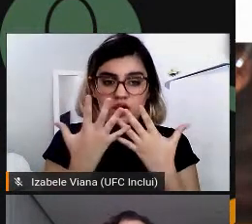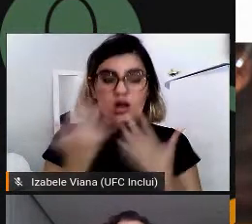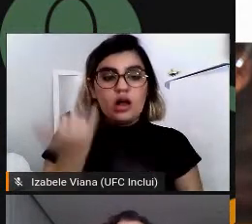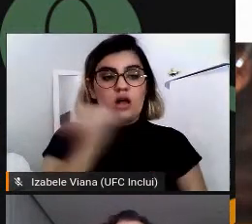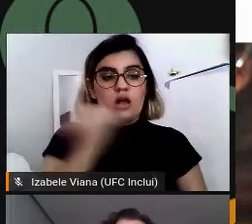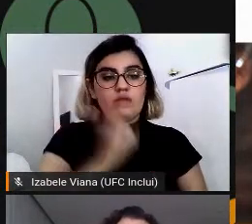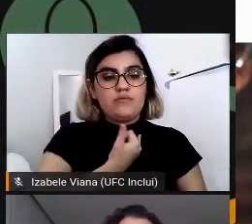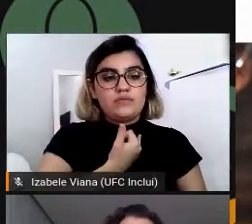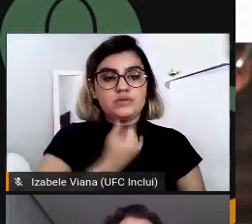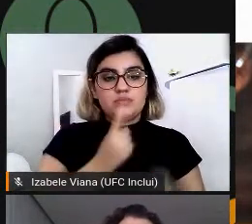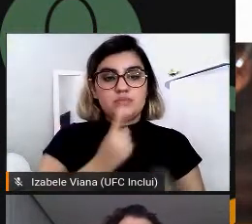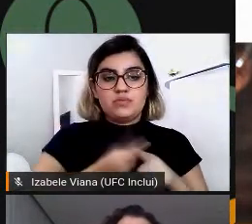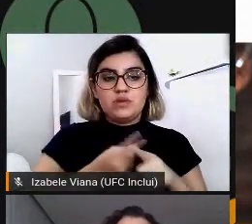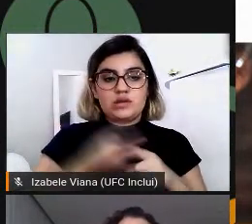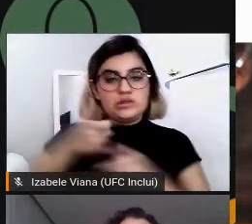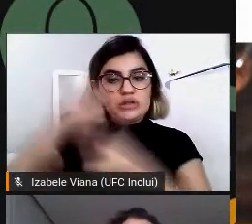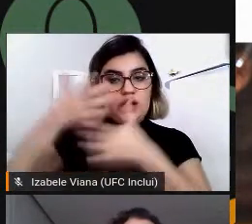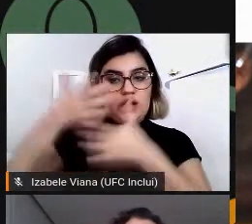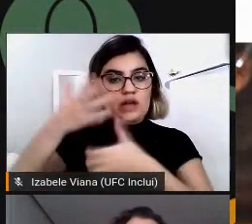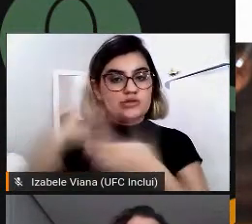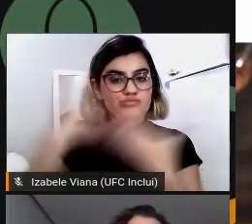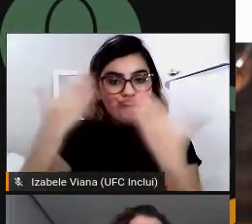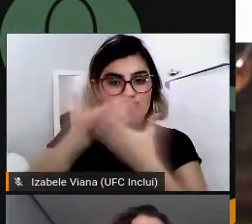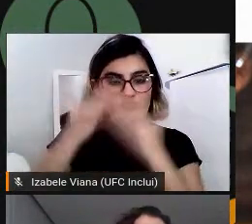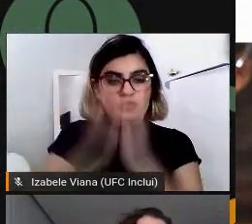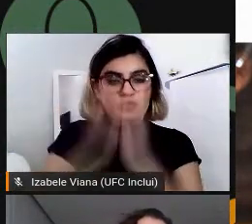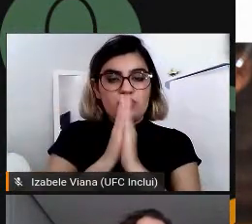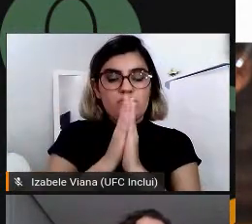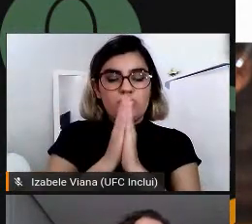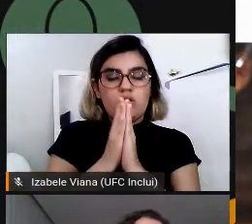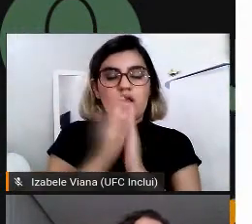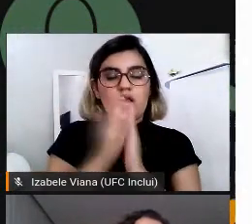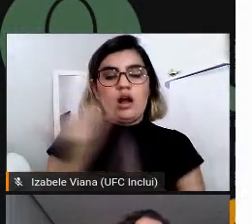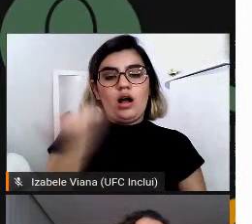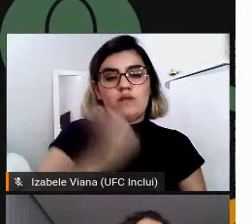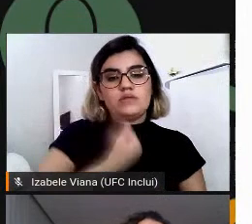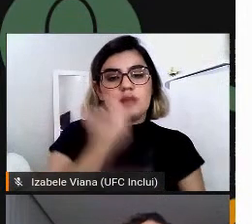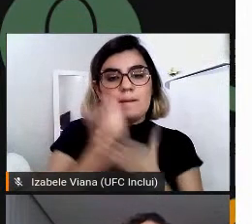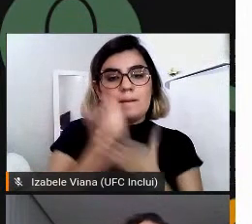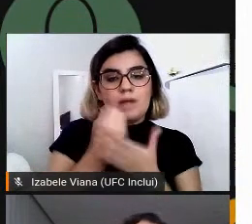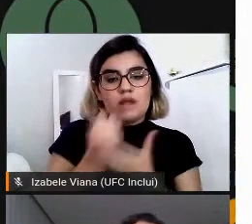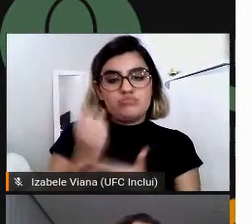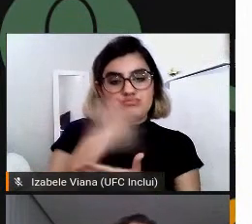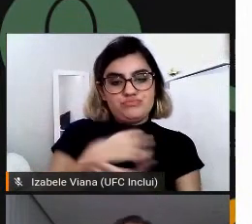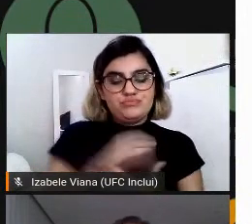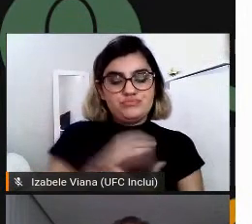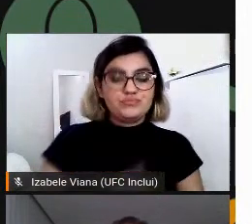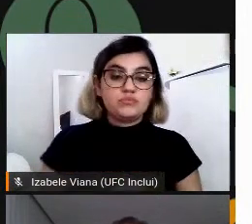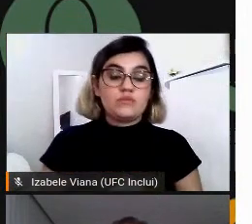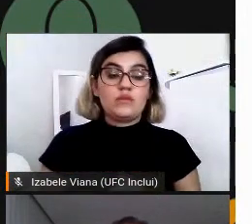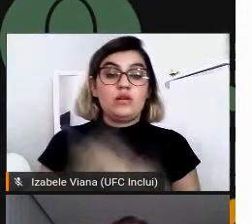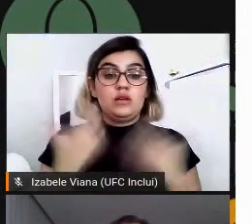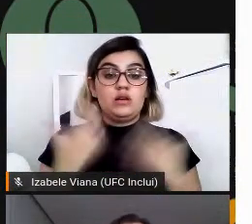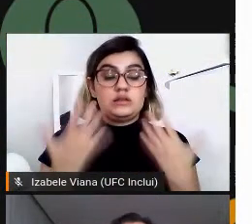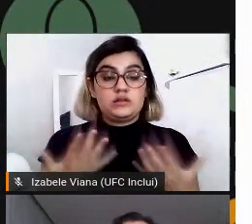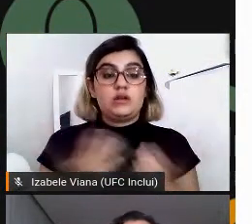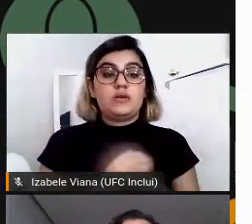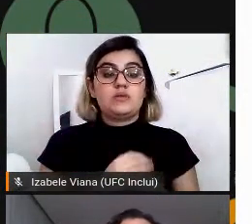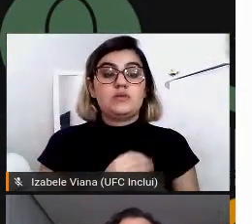que me avisassem, porque aqui eu não estou vendo chat, nada disso. Então, me avisem por áudio, tá bom? Bom,